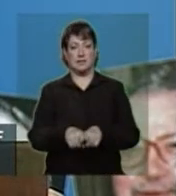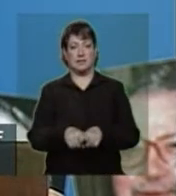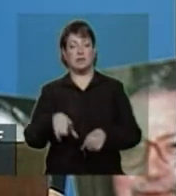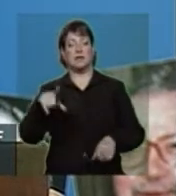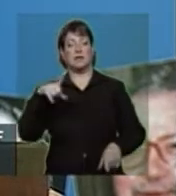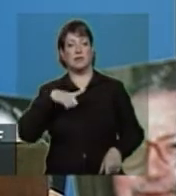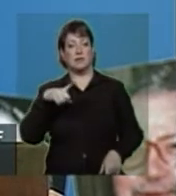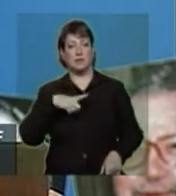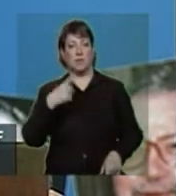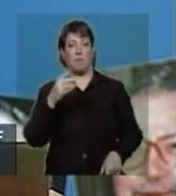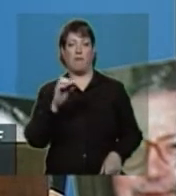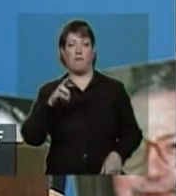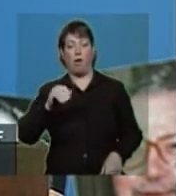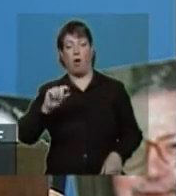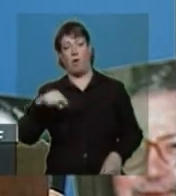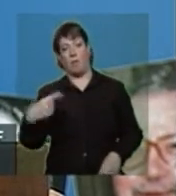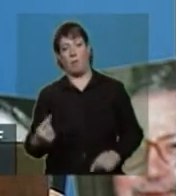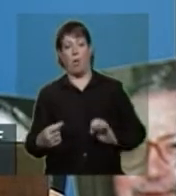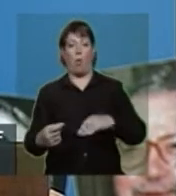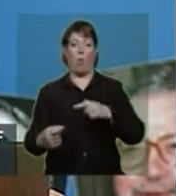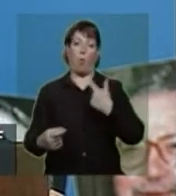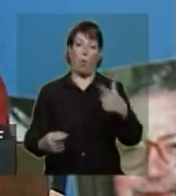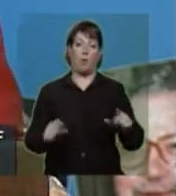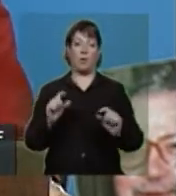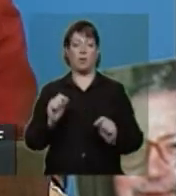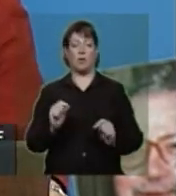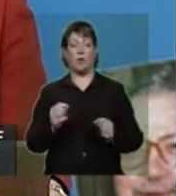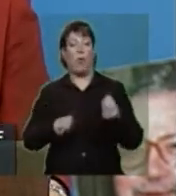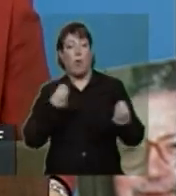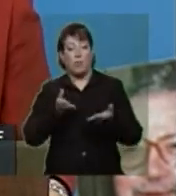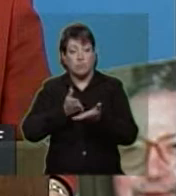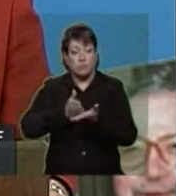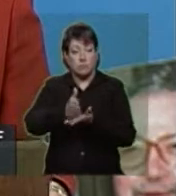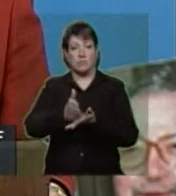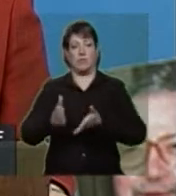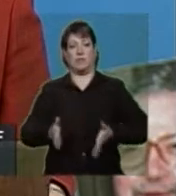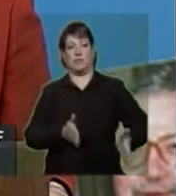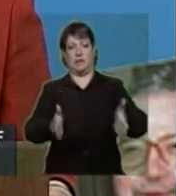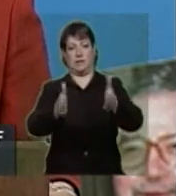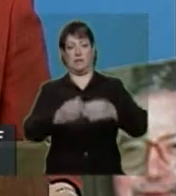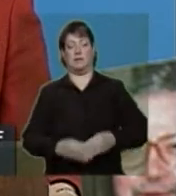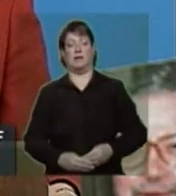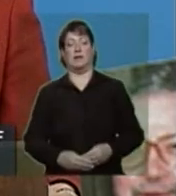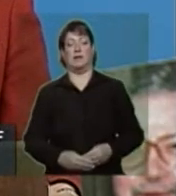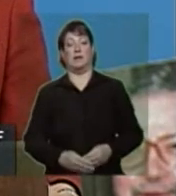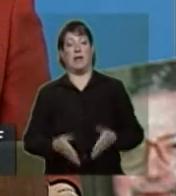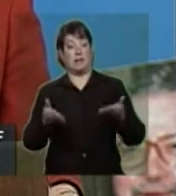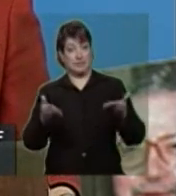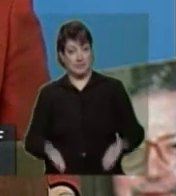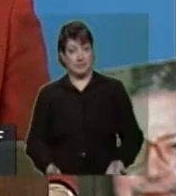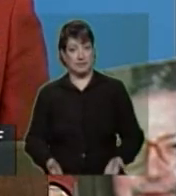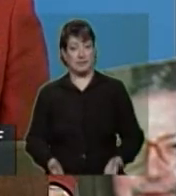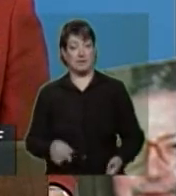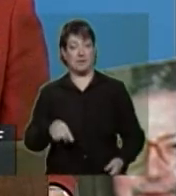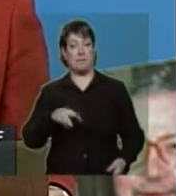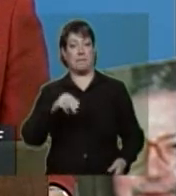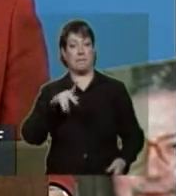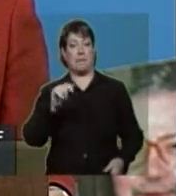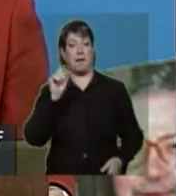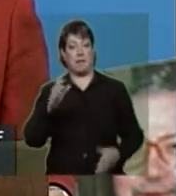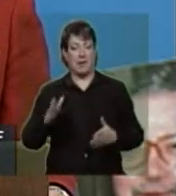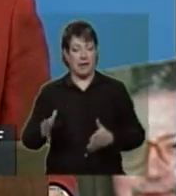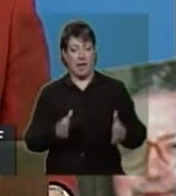uma forma ou de outra, o mapa do caminho. Nessa questão do mapa do caminho,